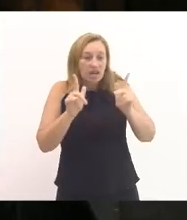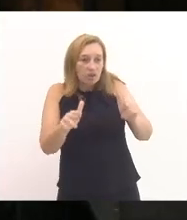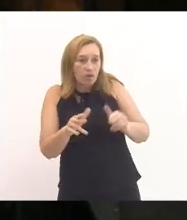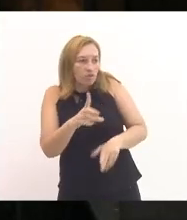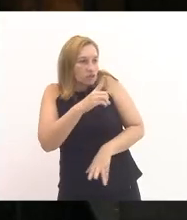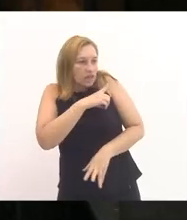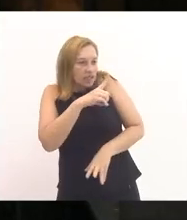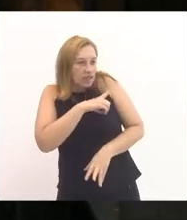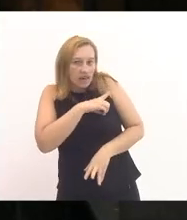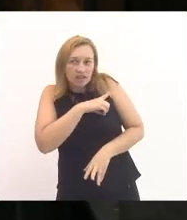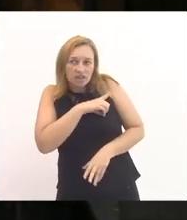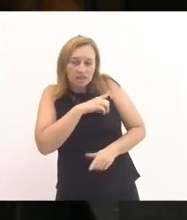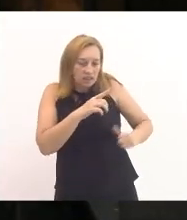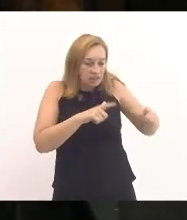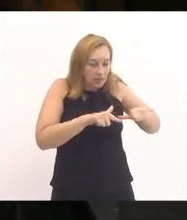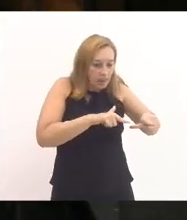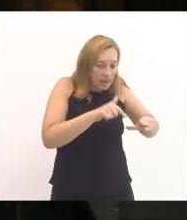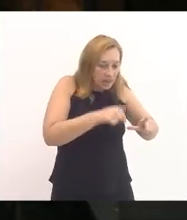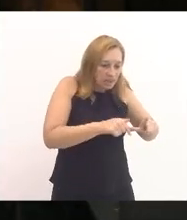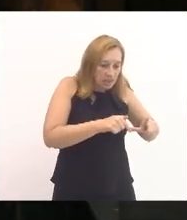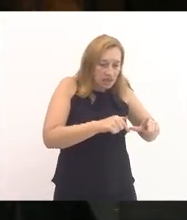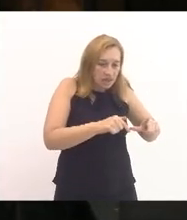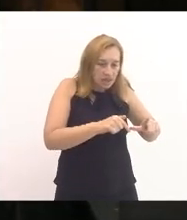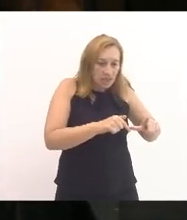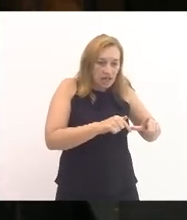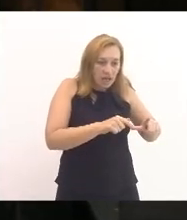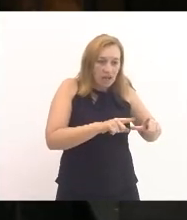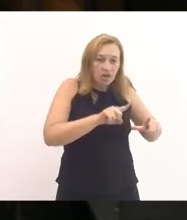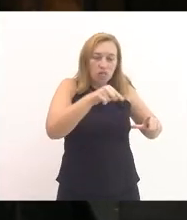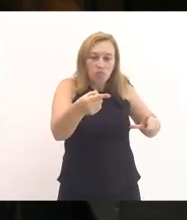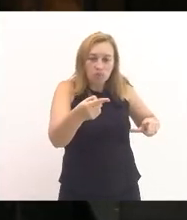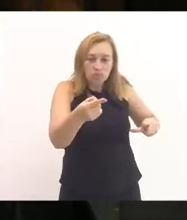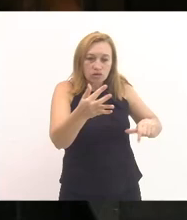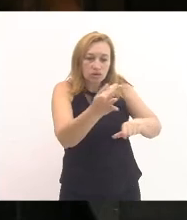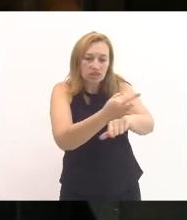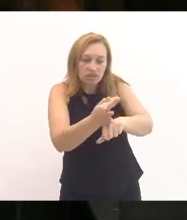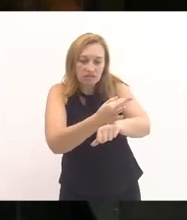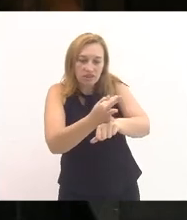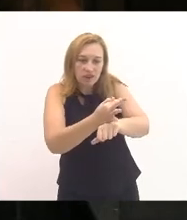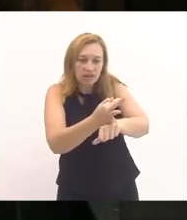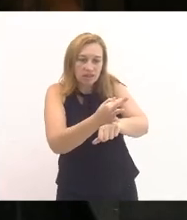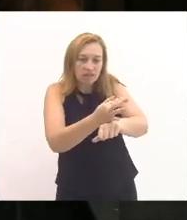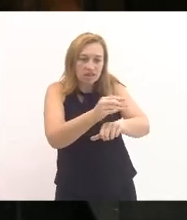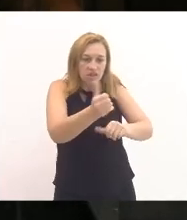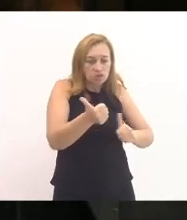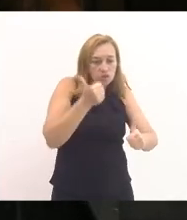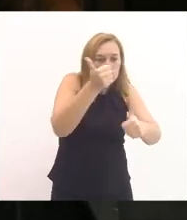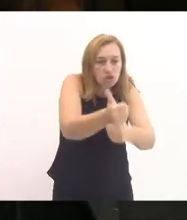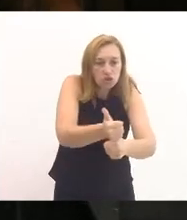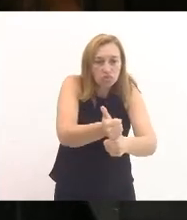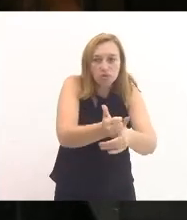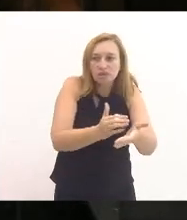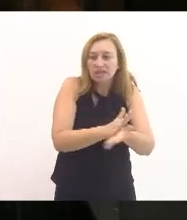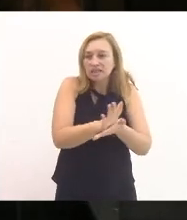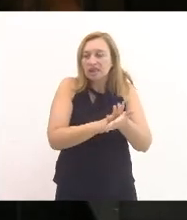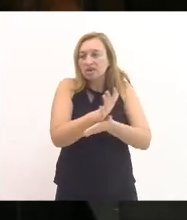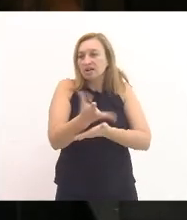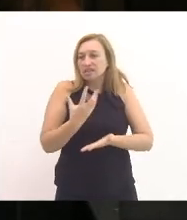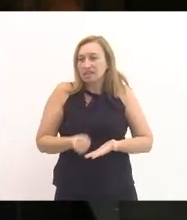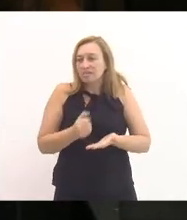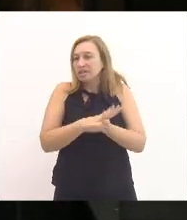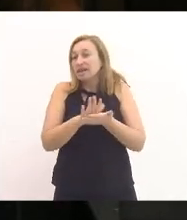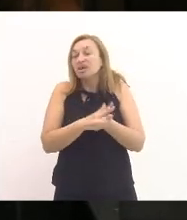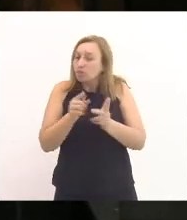legado que está de férias não recebe absolutamente nada mais por isso E isso tem que ser corrigido também